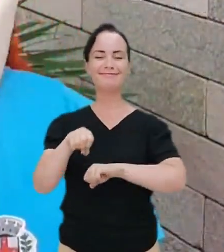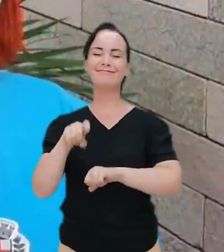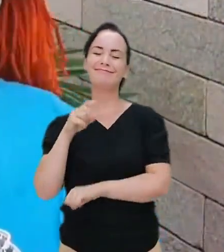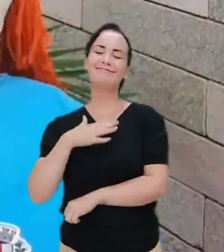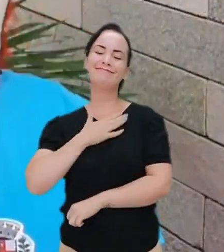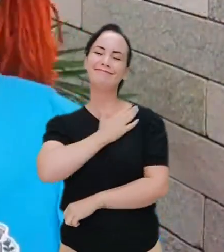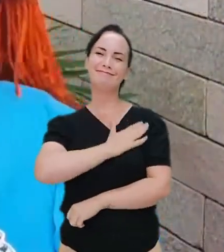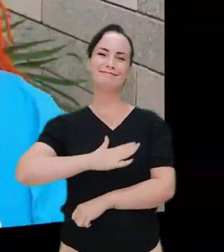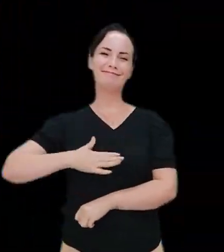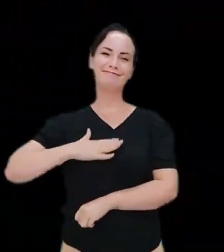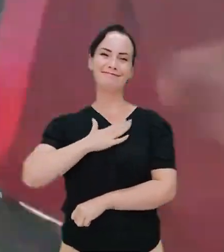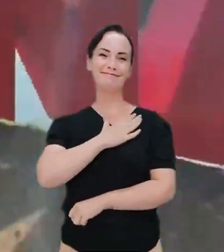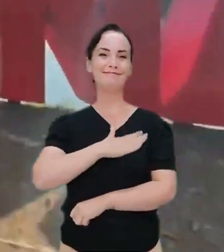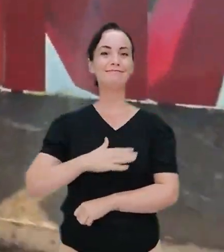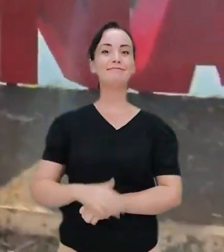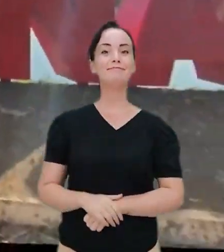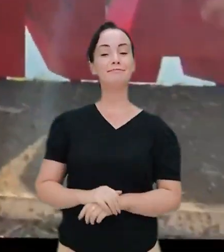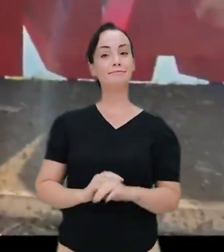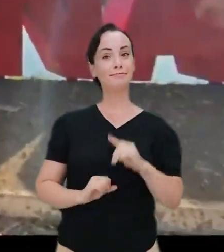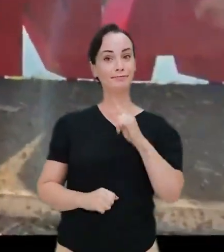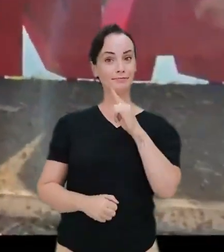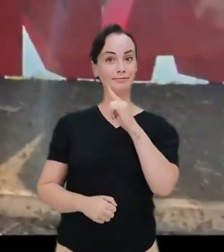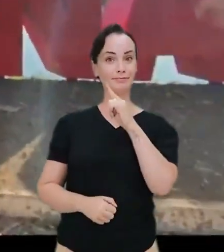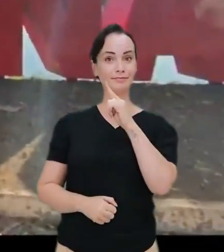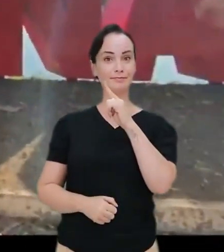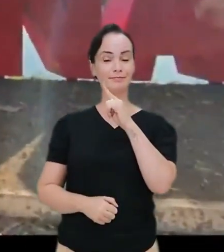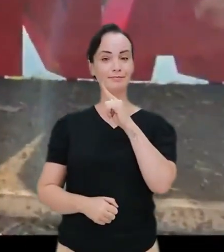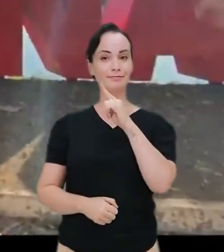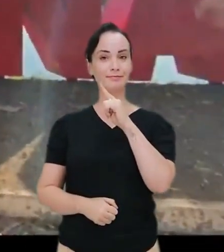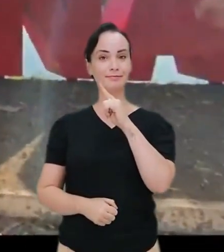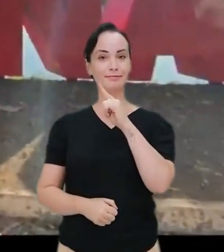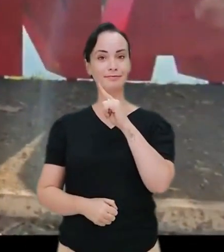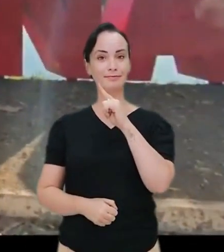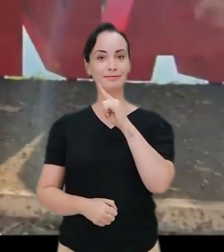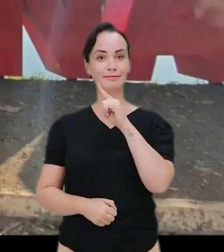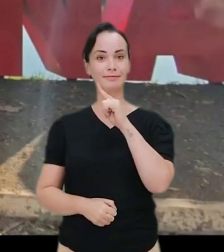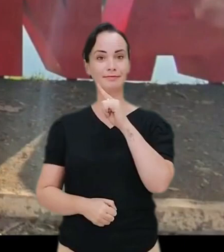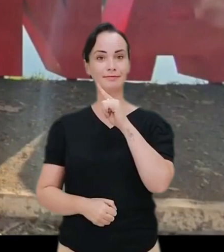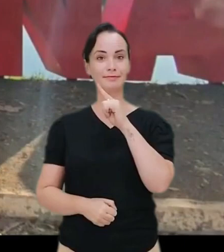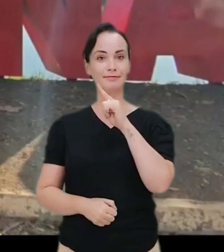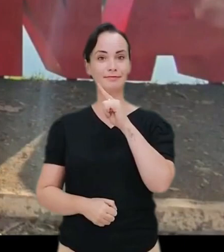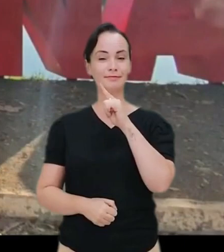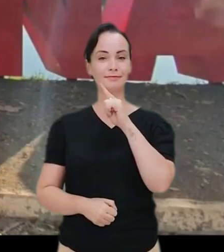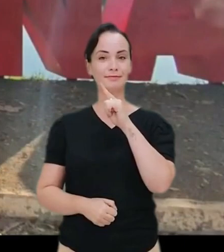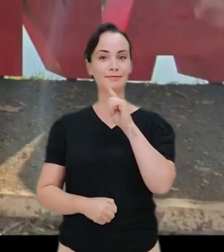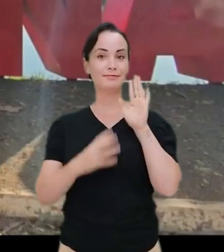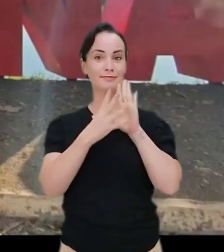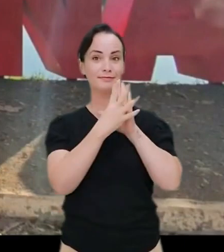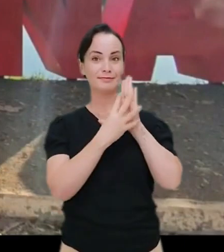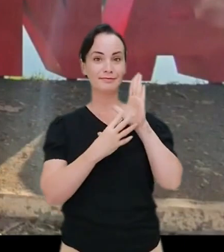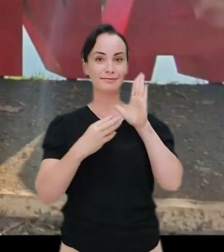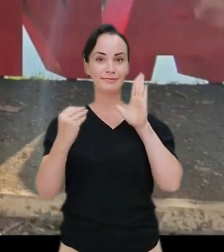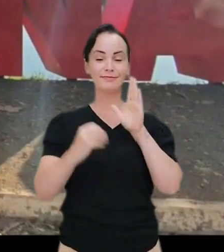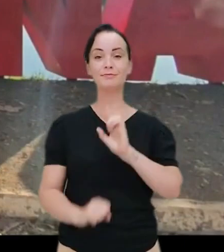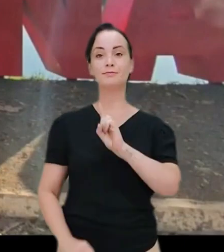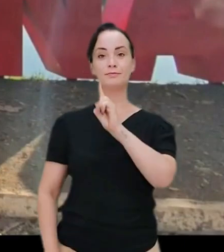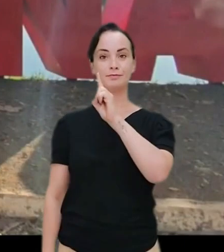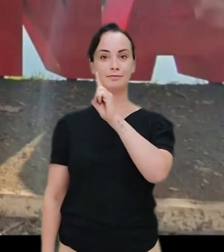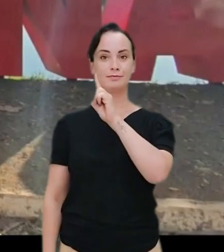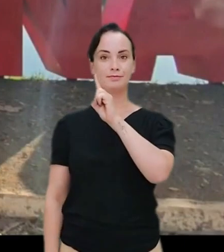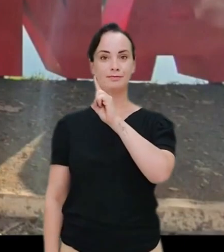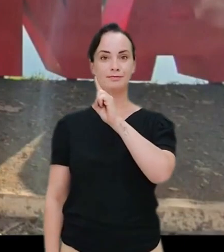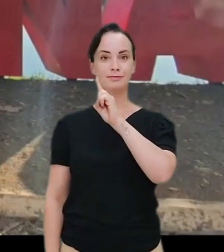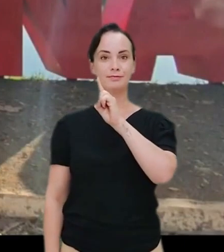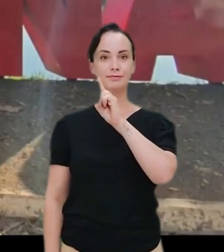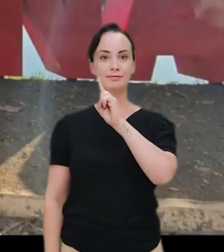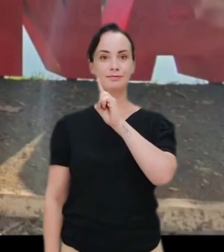é gostoso! Me too! I love Londrina! Let's repeat! I